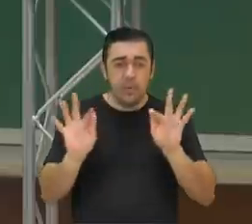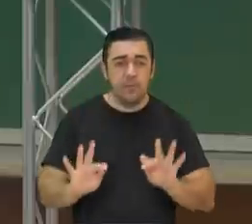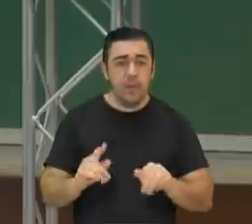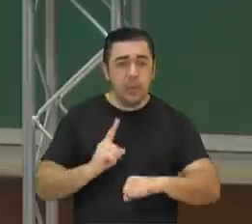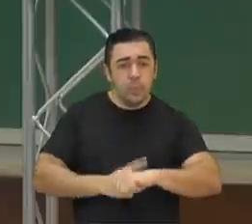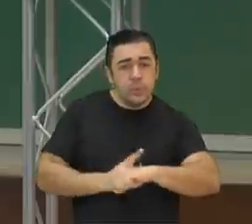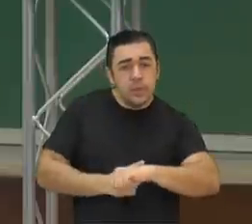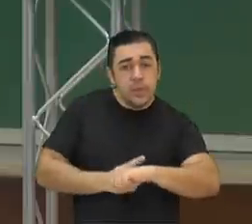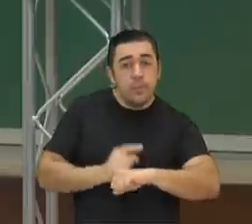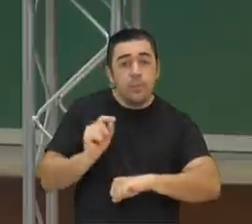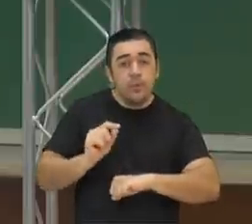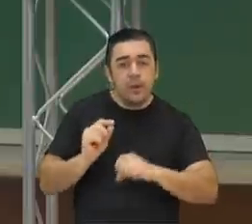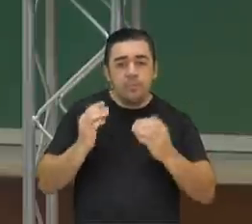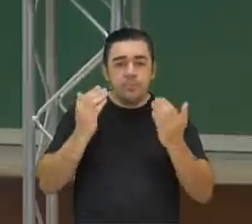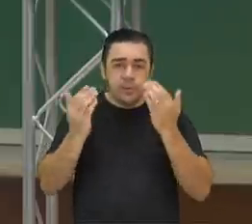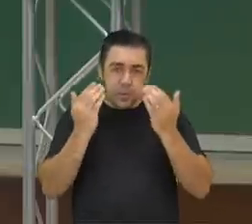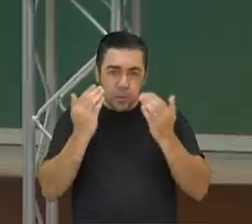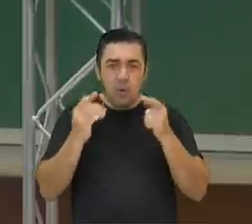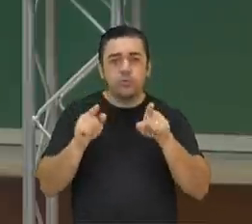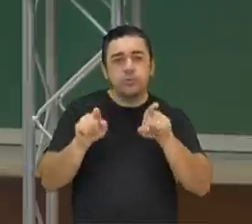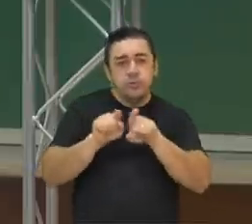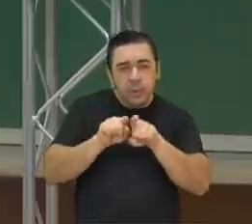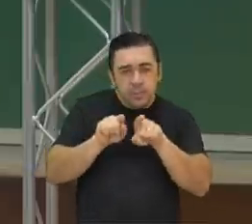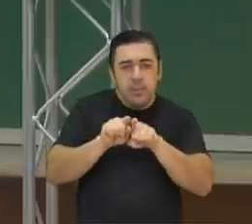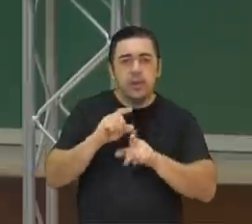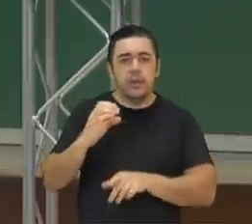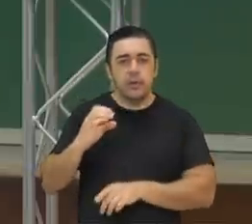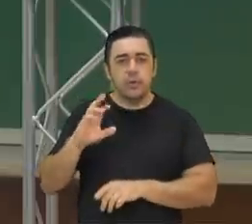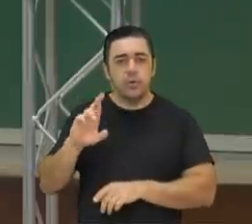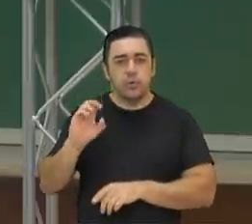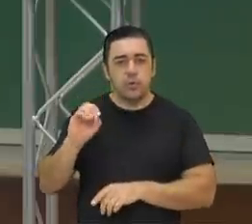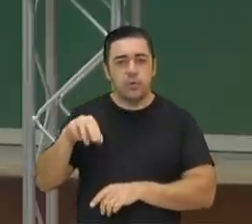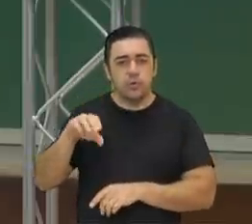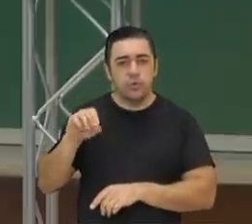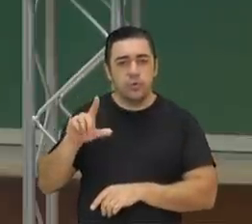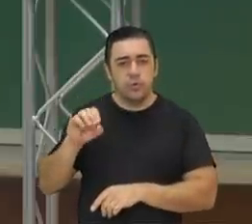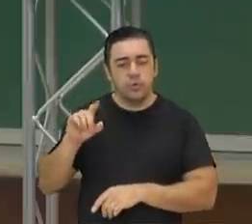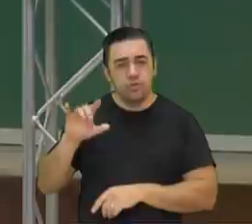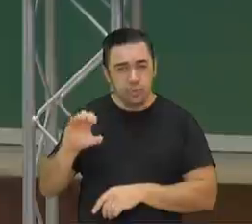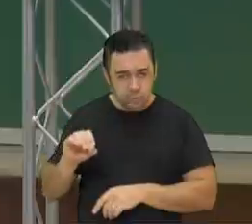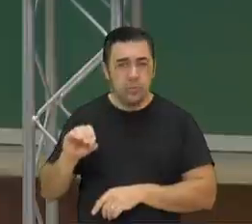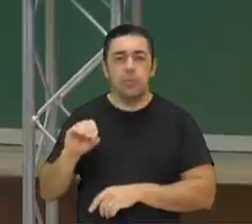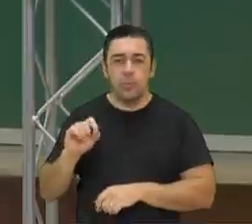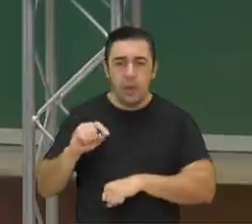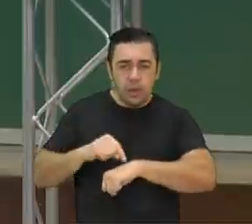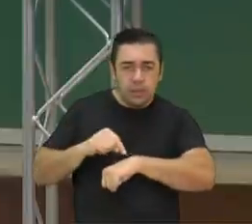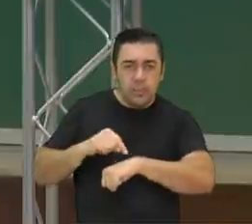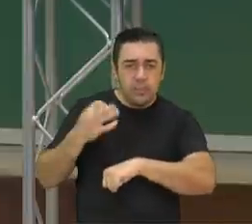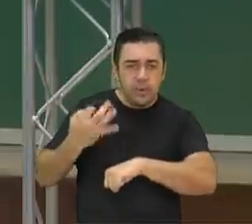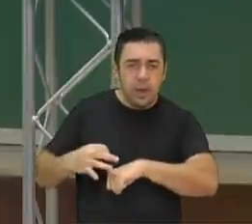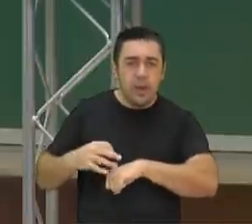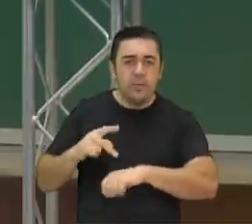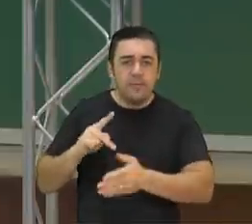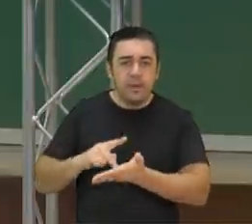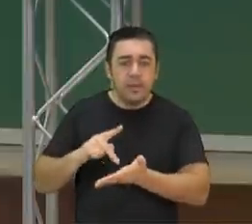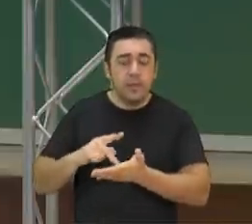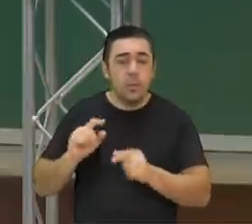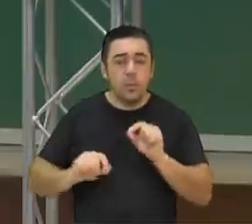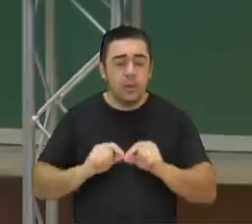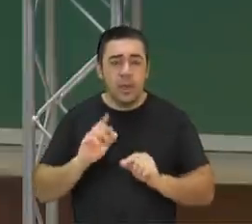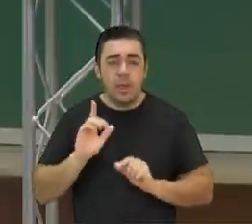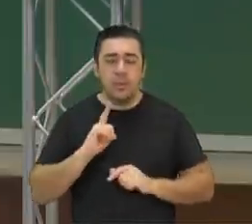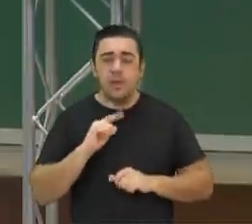ali psicológico e também cronológico, né? Já que ela tem várias atitudes, né, que se